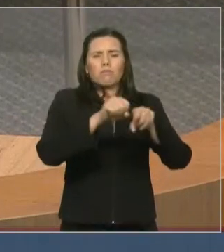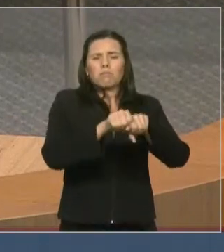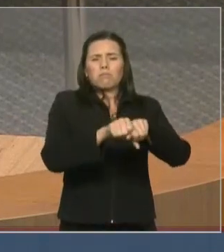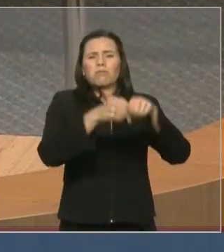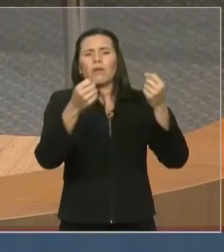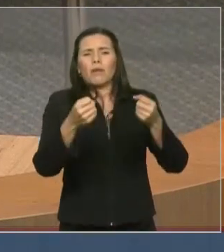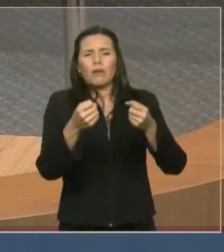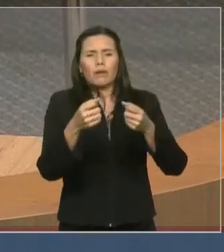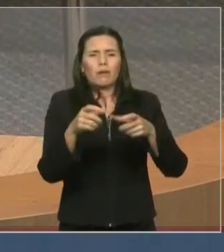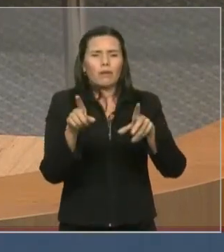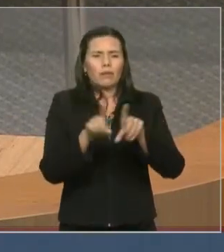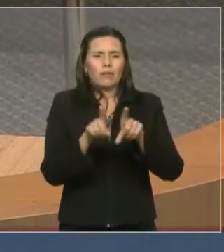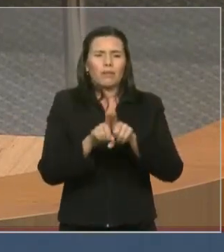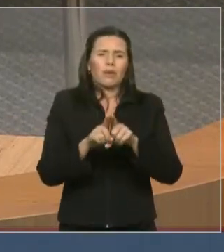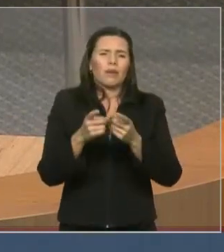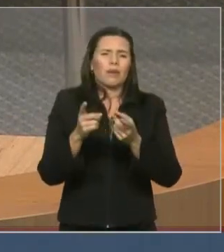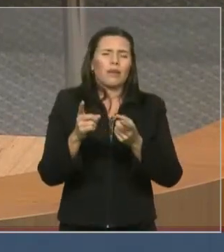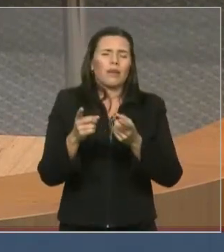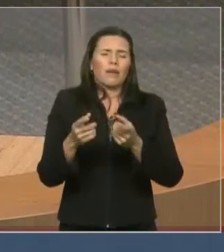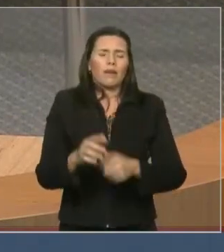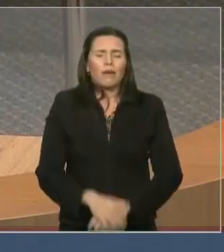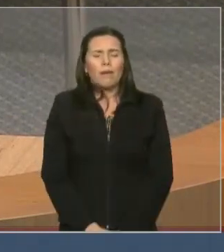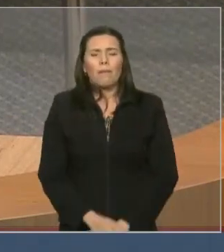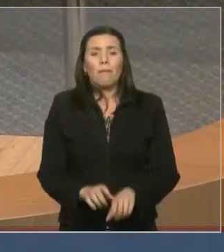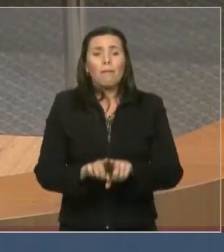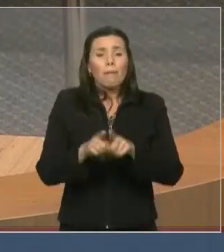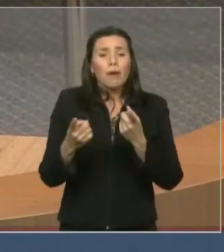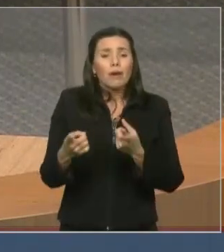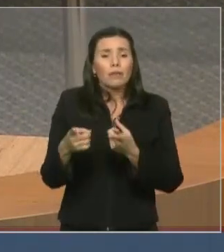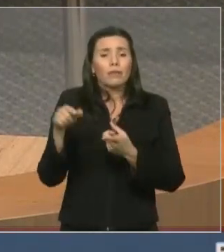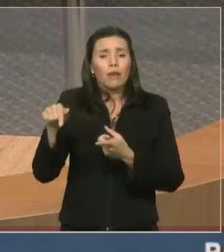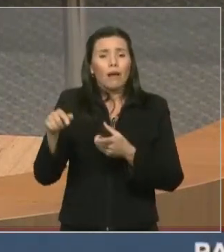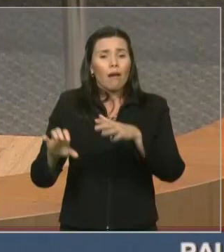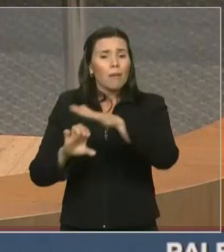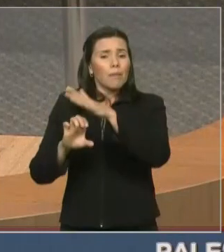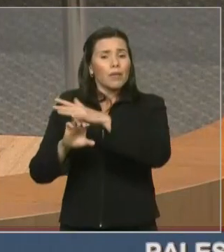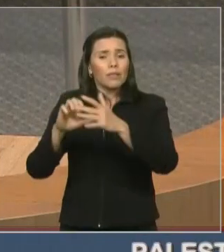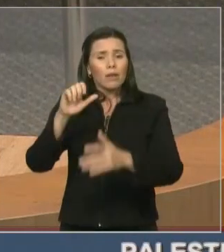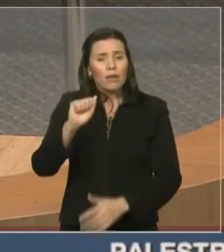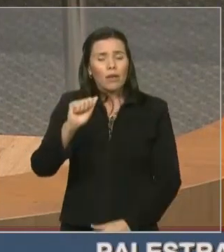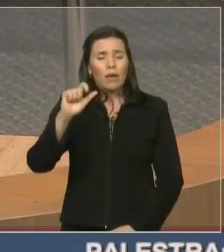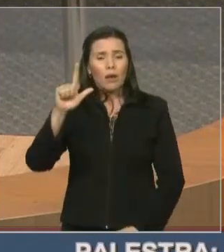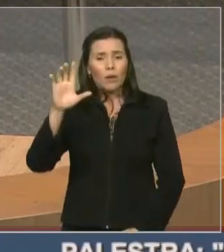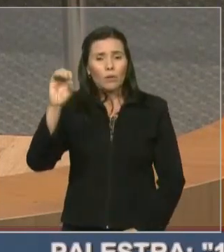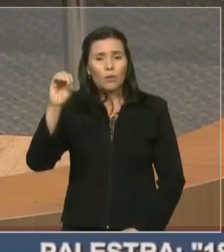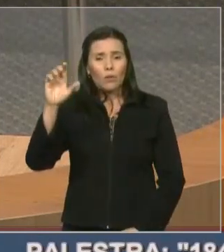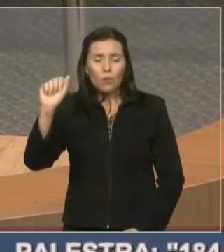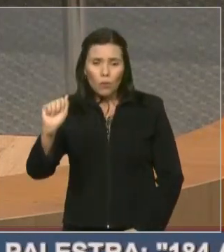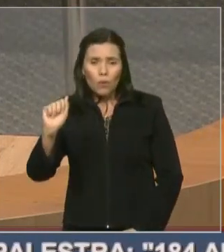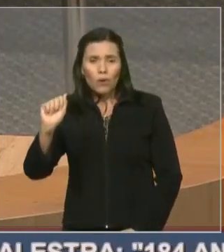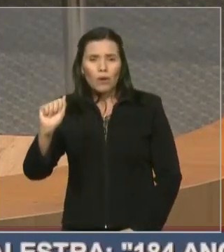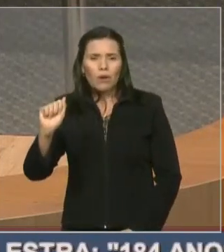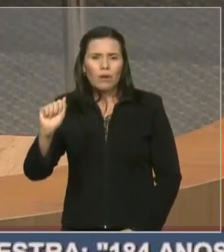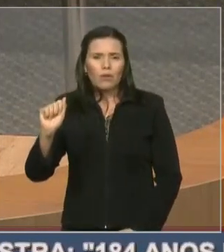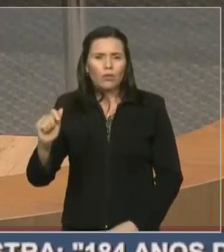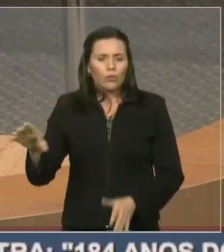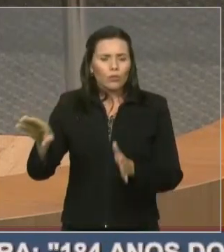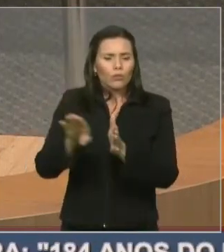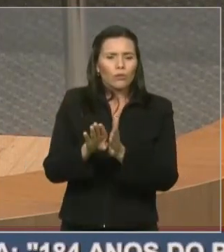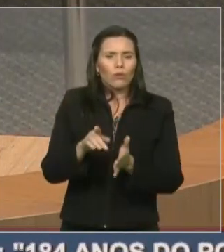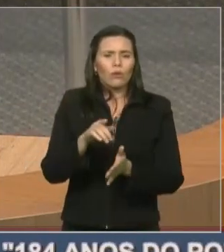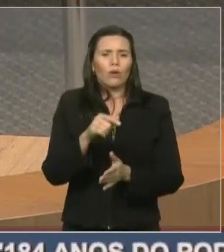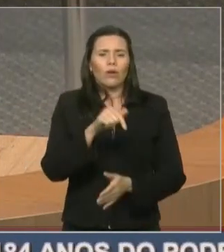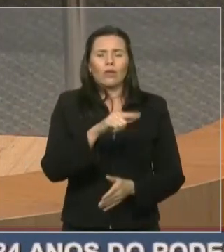todinho, os Lodo Vicente ia desaparecer. E fizeram aqui uma comitiva de deputados. Raimundo